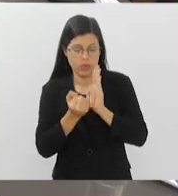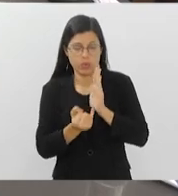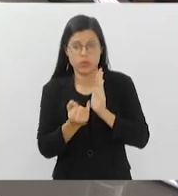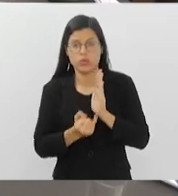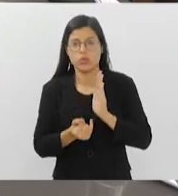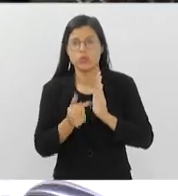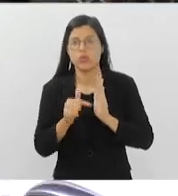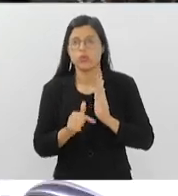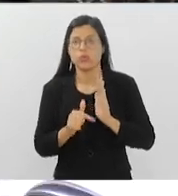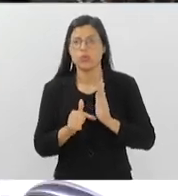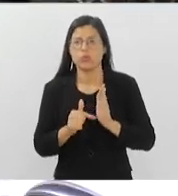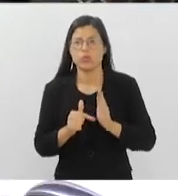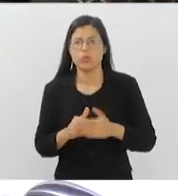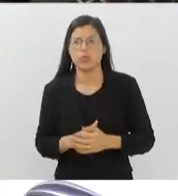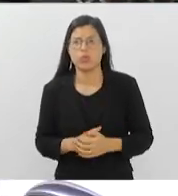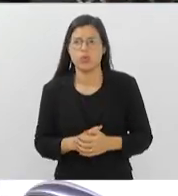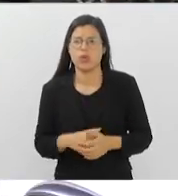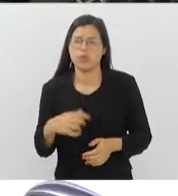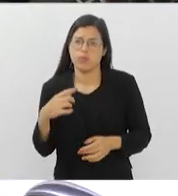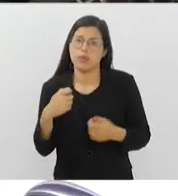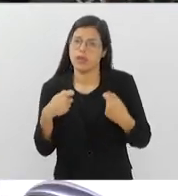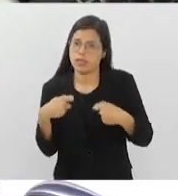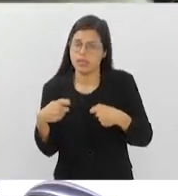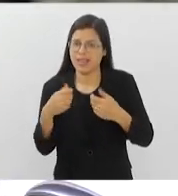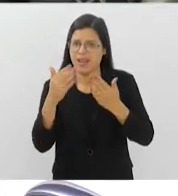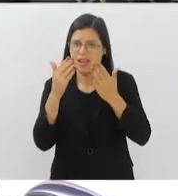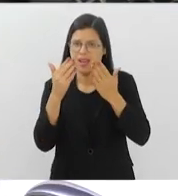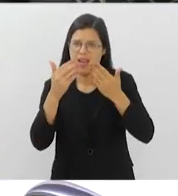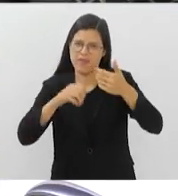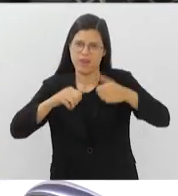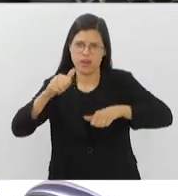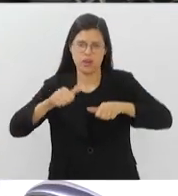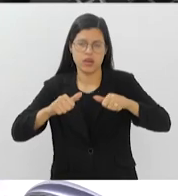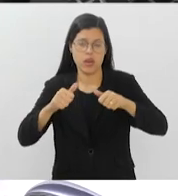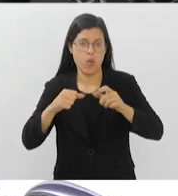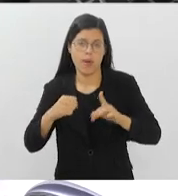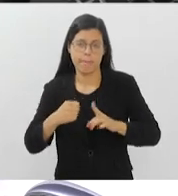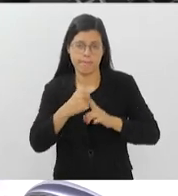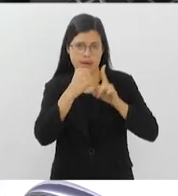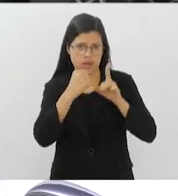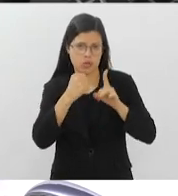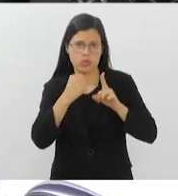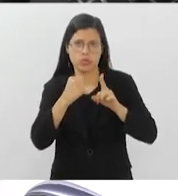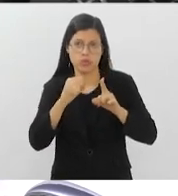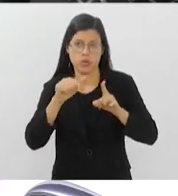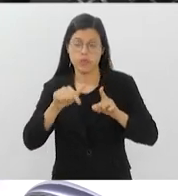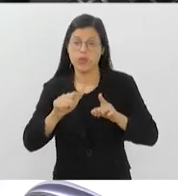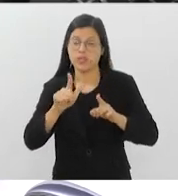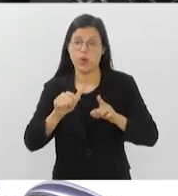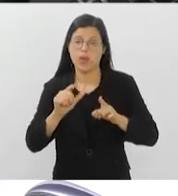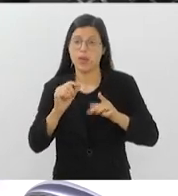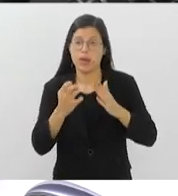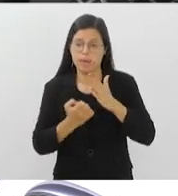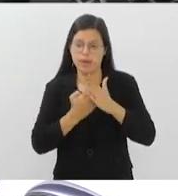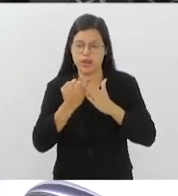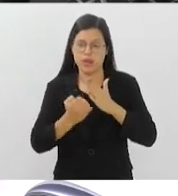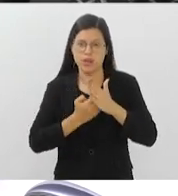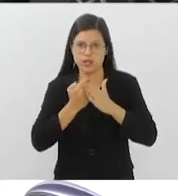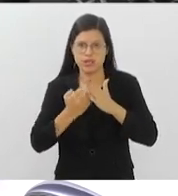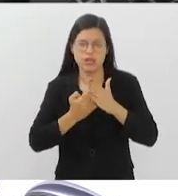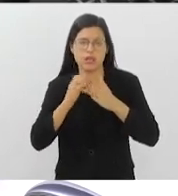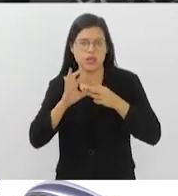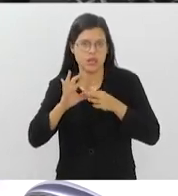se levantar o impacto. Nesse caso, trata-se de uma concessão, em